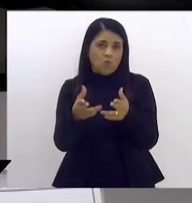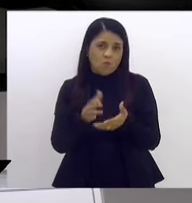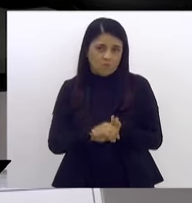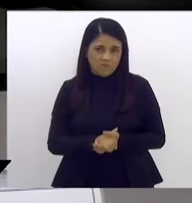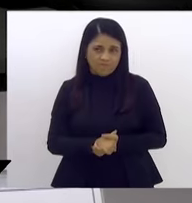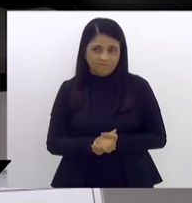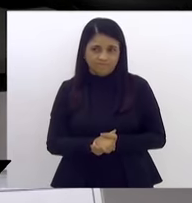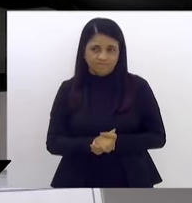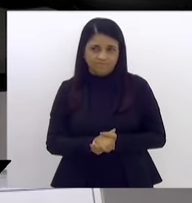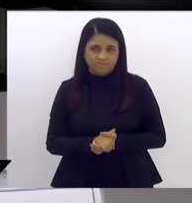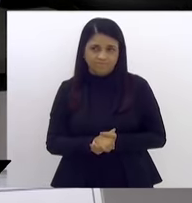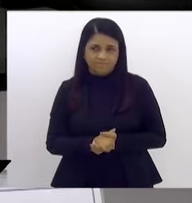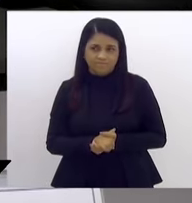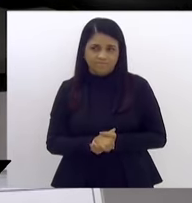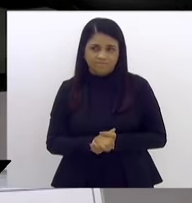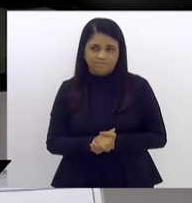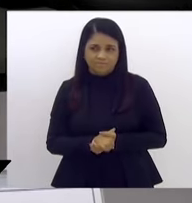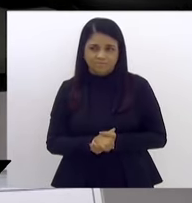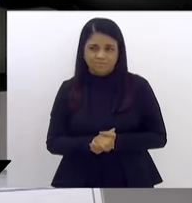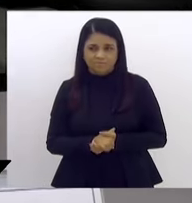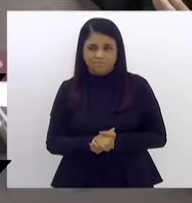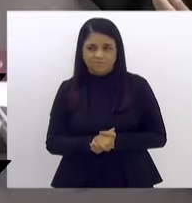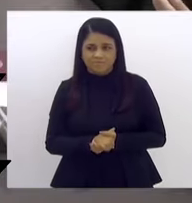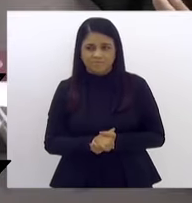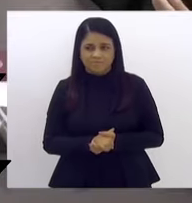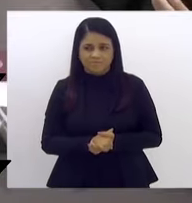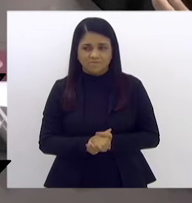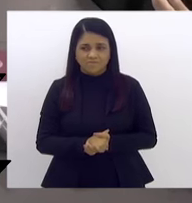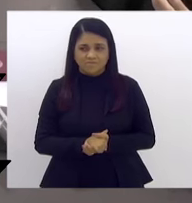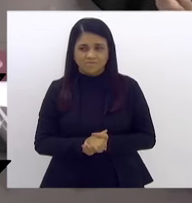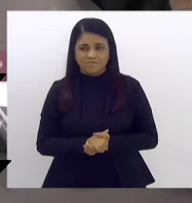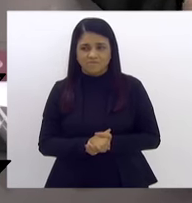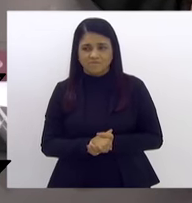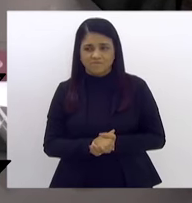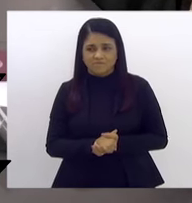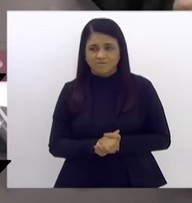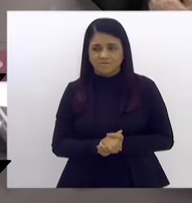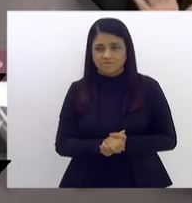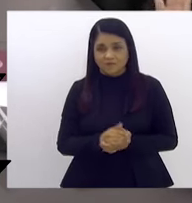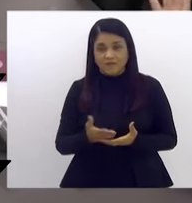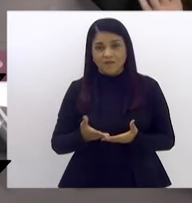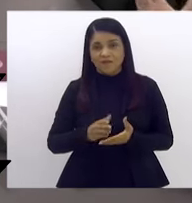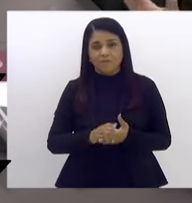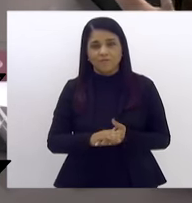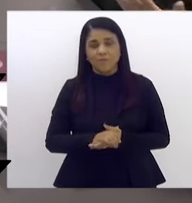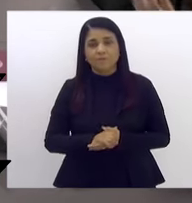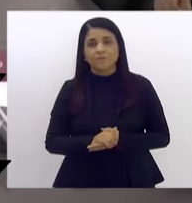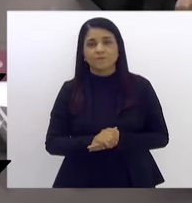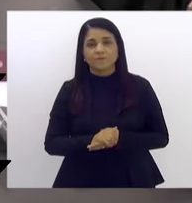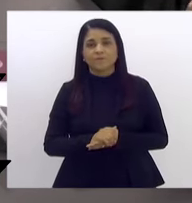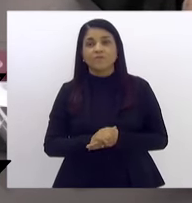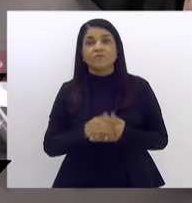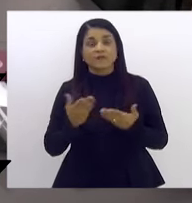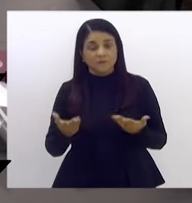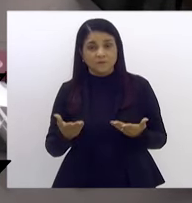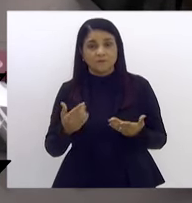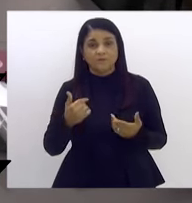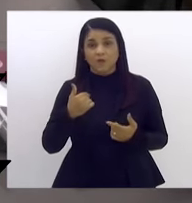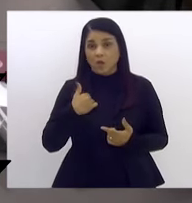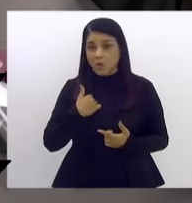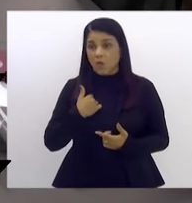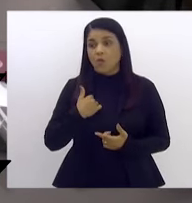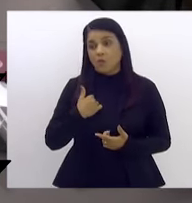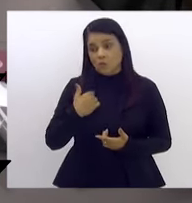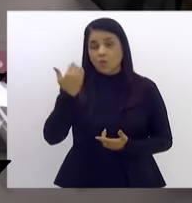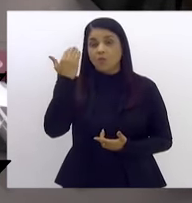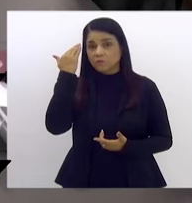mérito Deputado min senhor presidente só uma conação rápida complementando aqui a discussão é eu eu entendo que